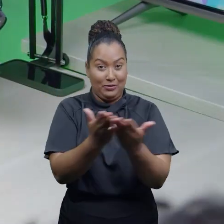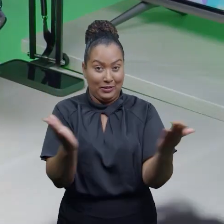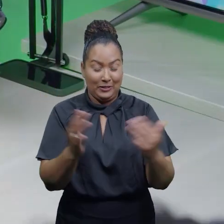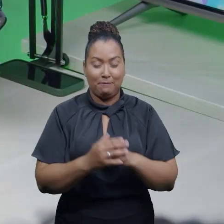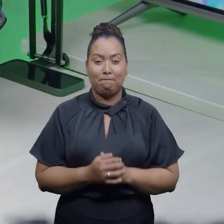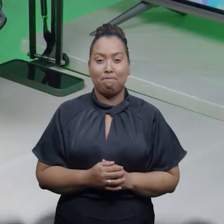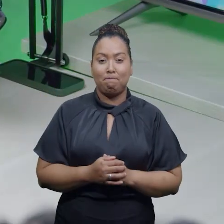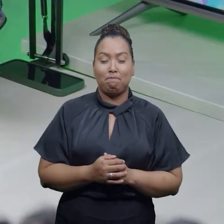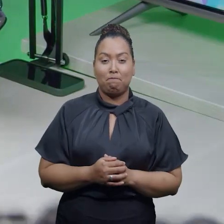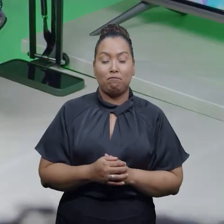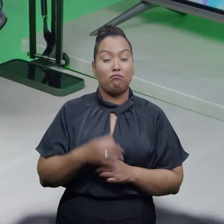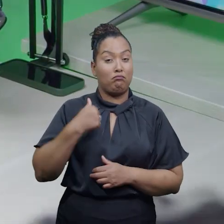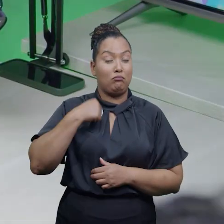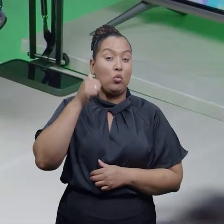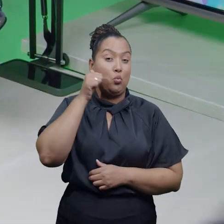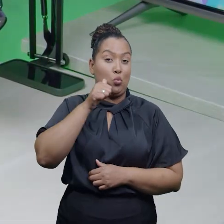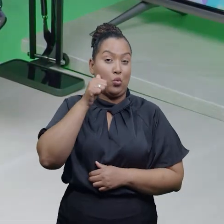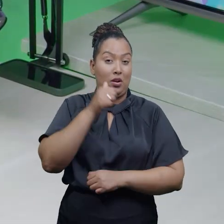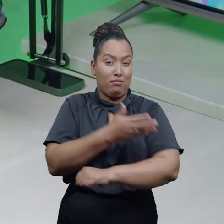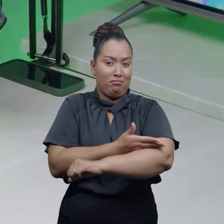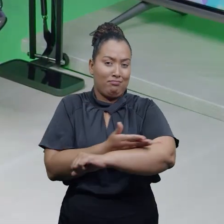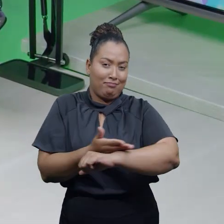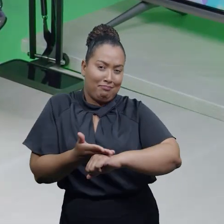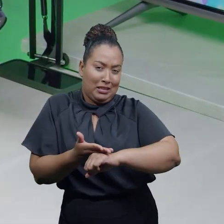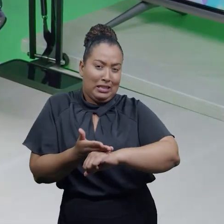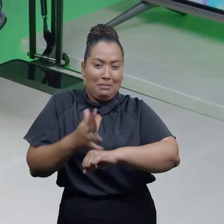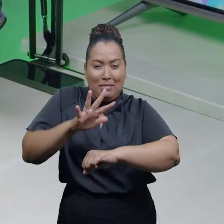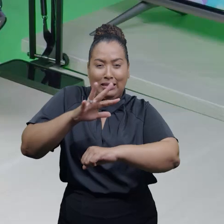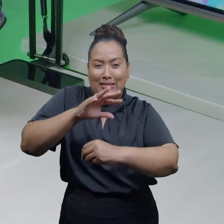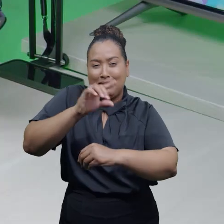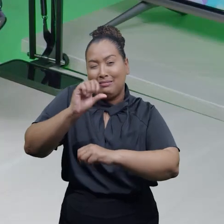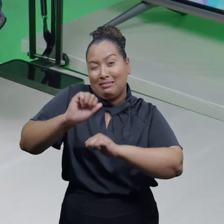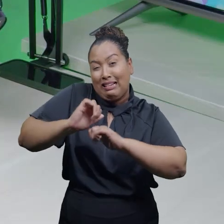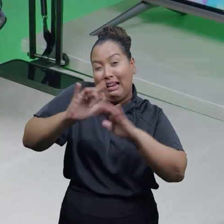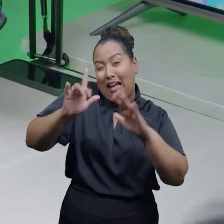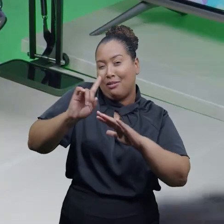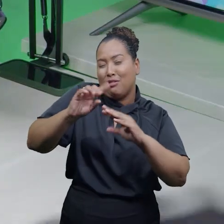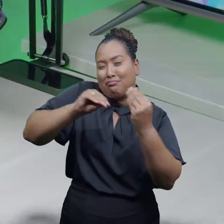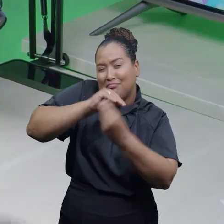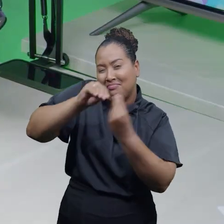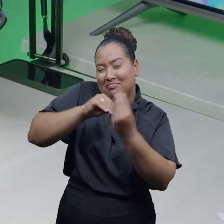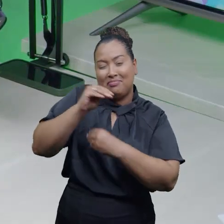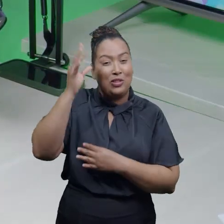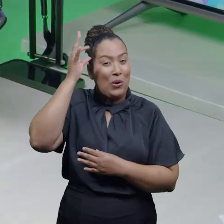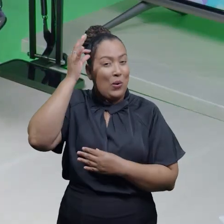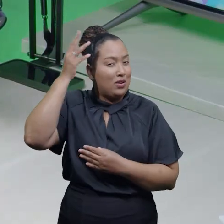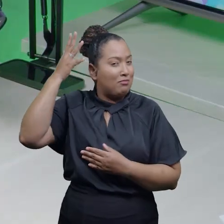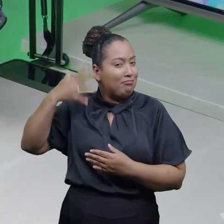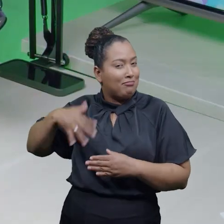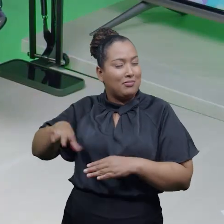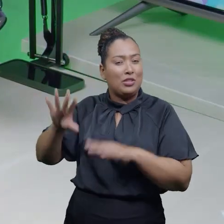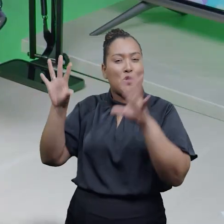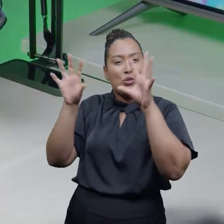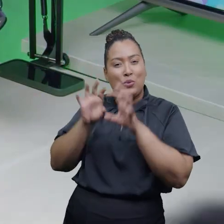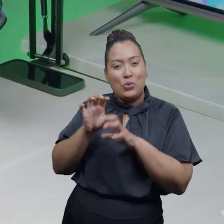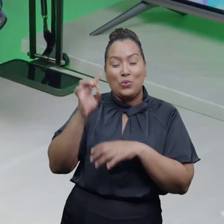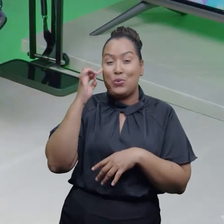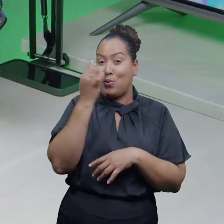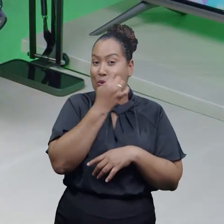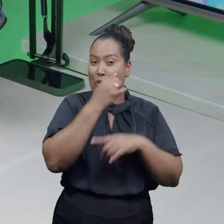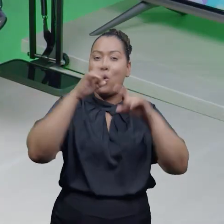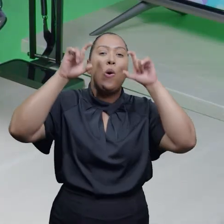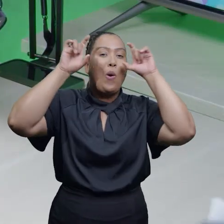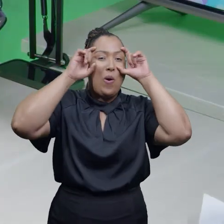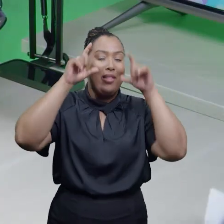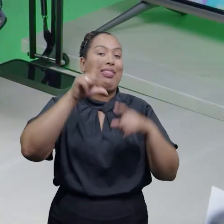descrever para vocês. Sou uma mulher branca, pero não muito, né? Tenho cabelos escuros, olhos escuros,